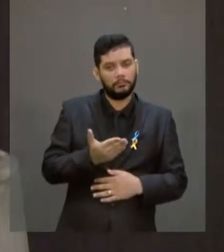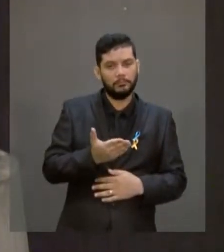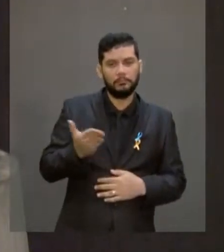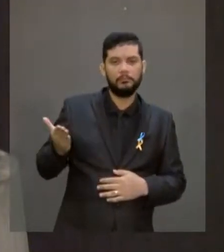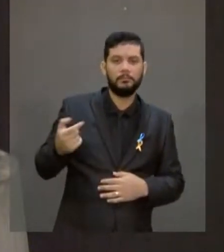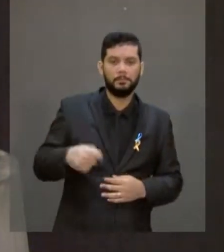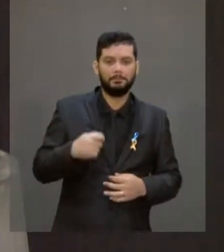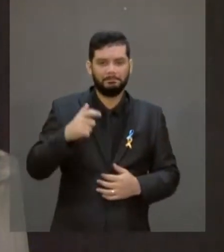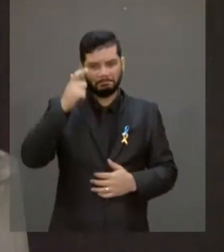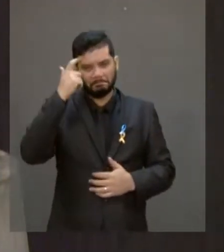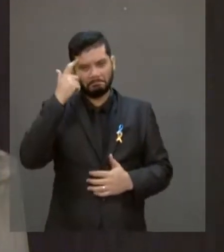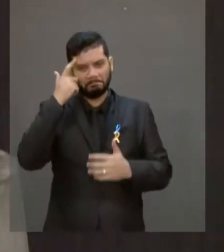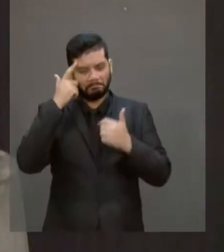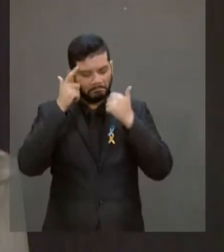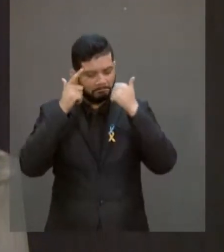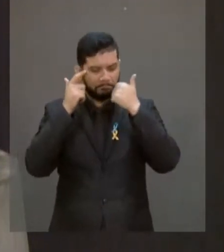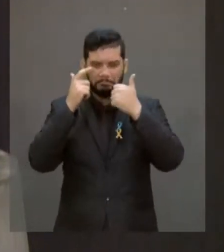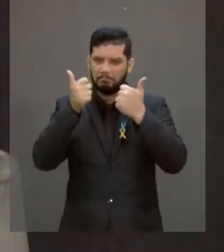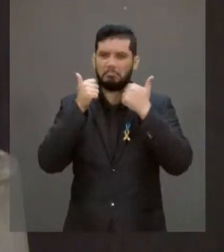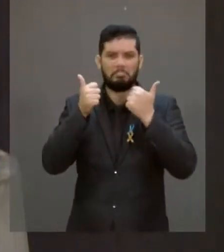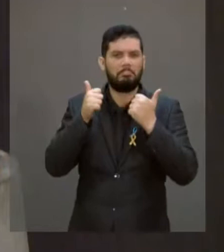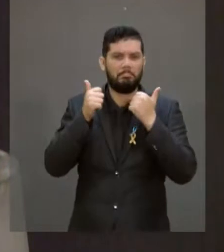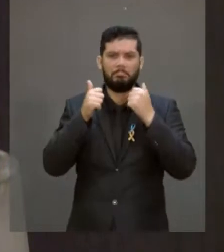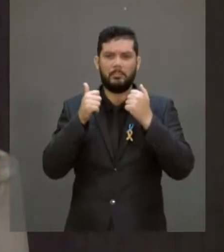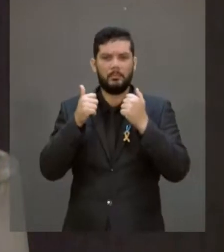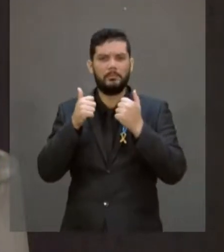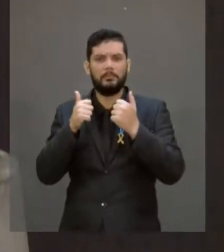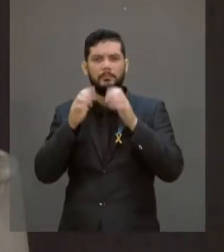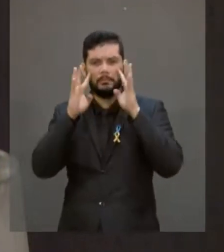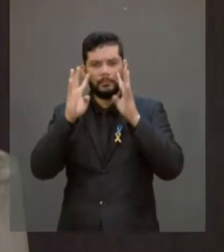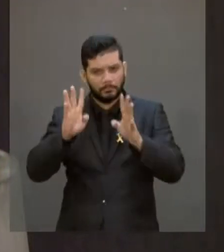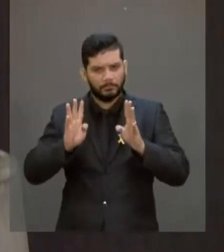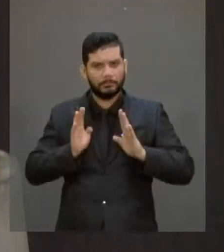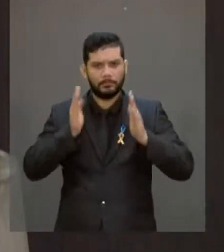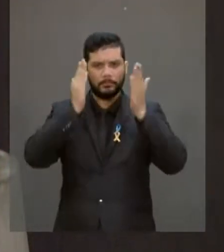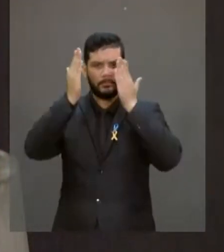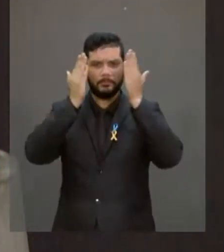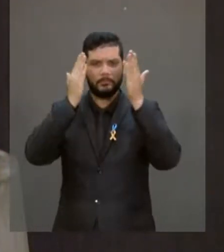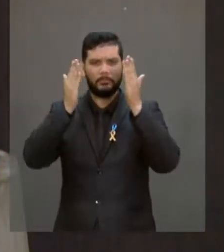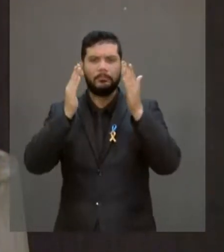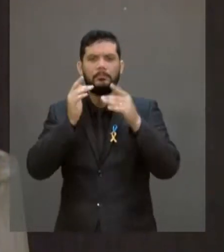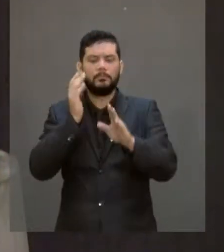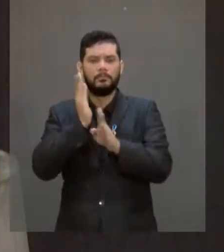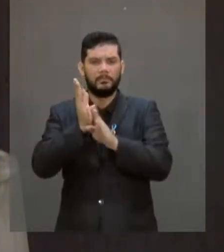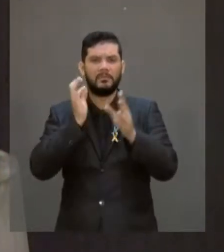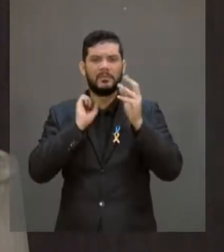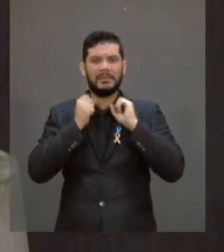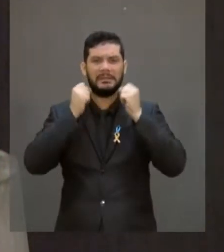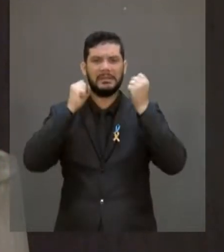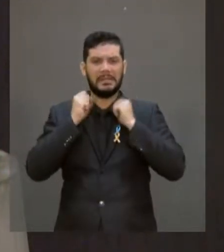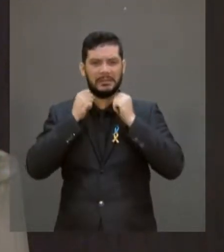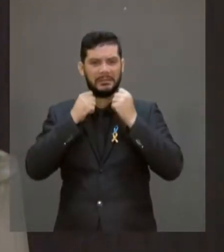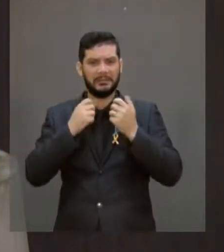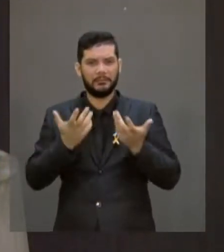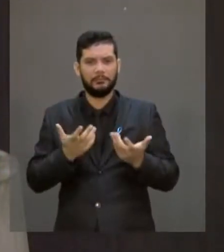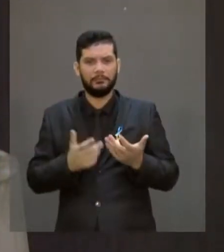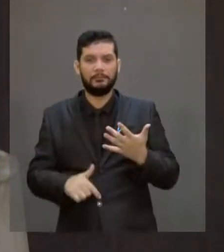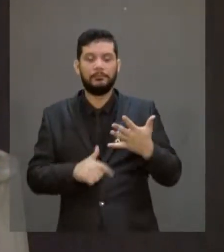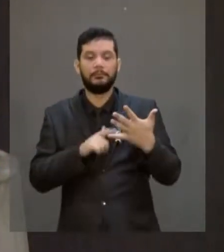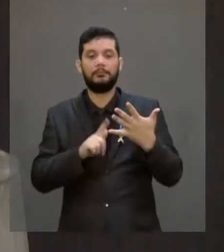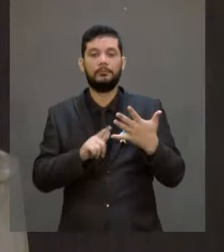ter saúde mental, bem cuidado, atenção psicossocial, sobretudo pelo estresse a que é submetido. E quinto,